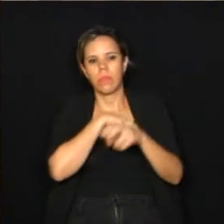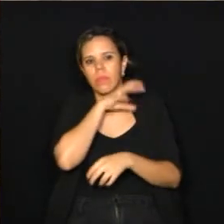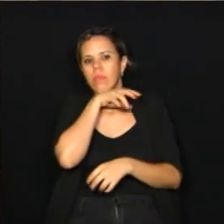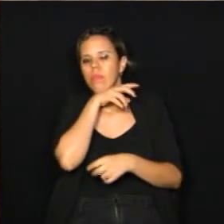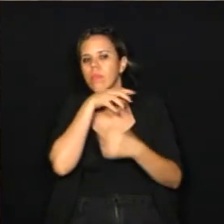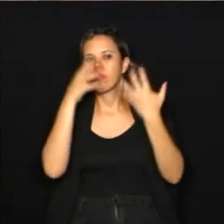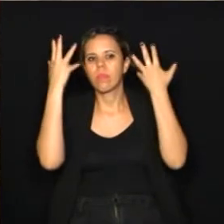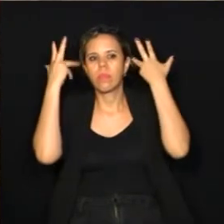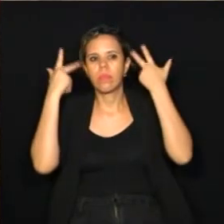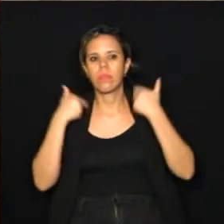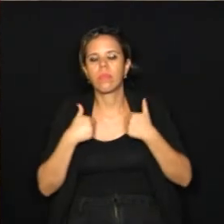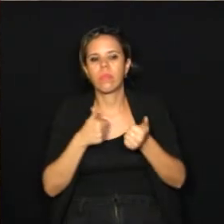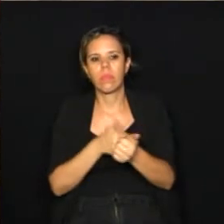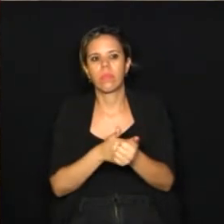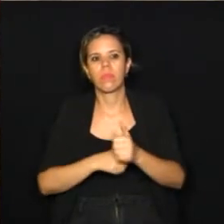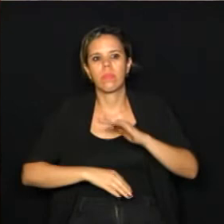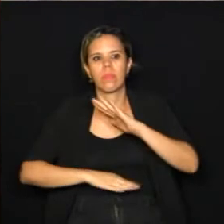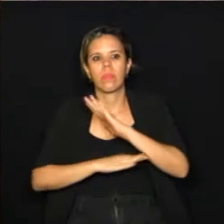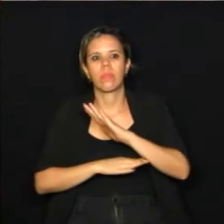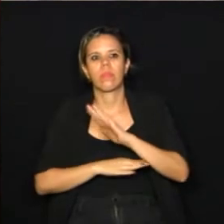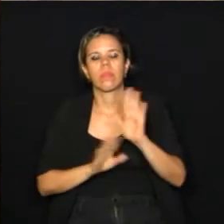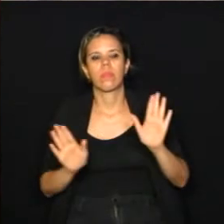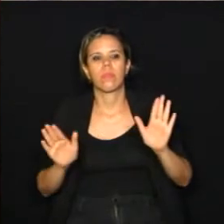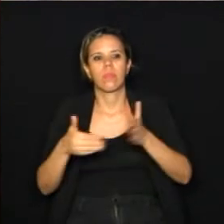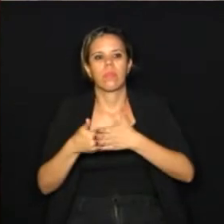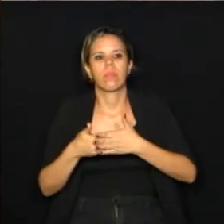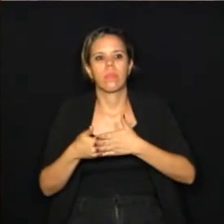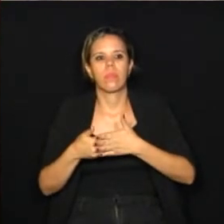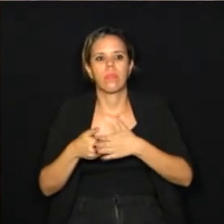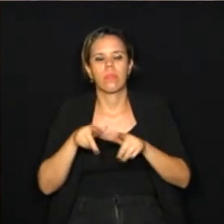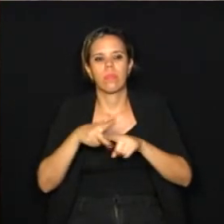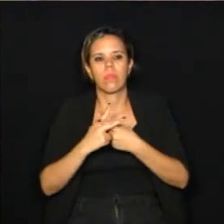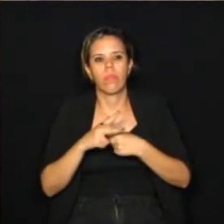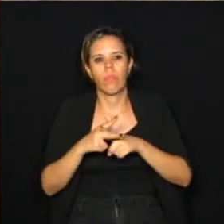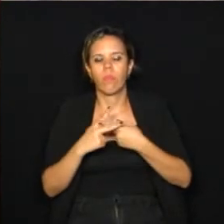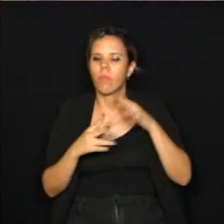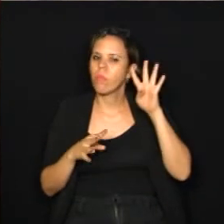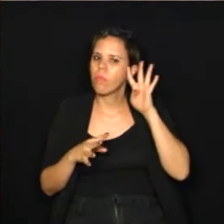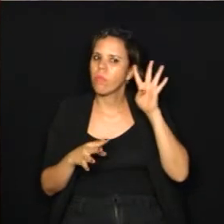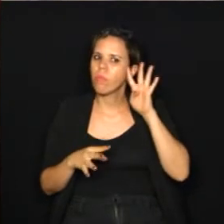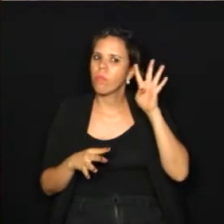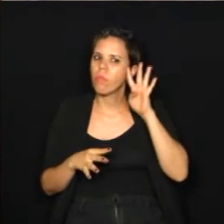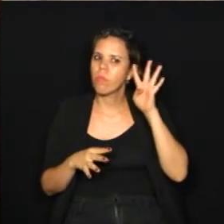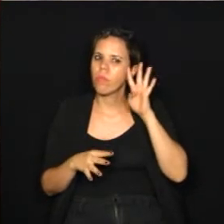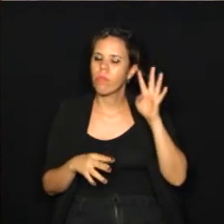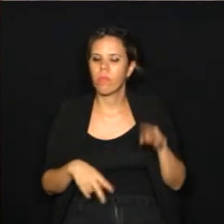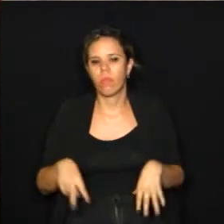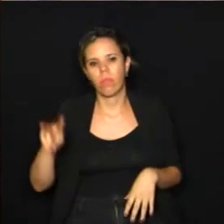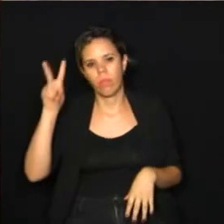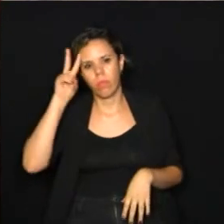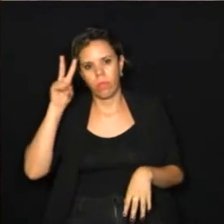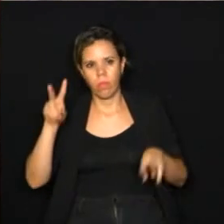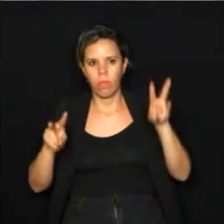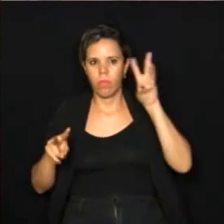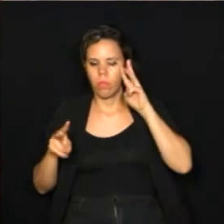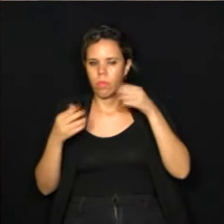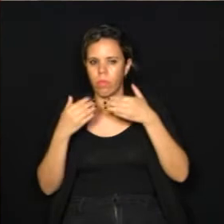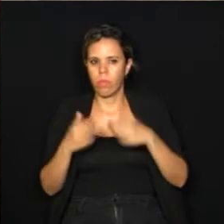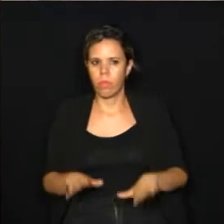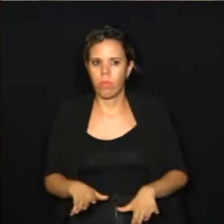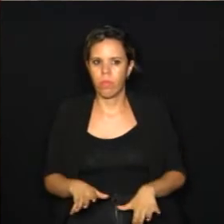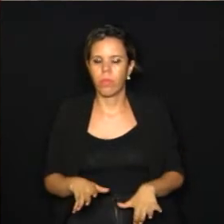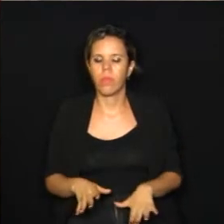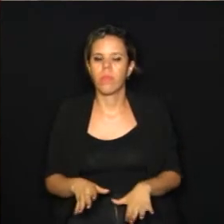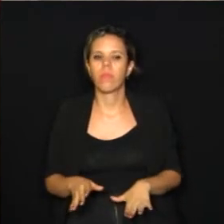aqui próximo da Câmara, né? Ele vai ficar fechado para manutenção na quarta-feira. Então, segunda e terça-feira ele abre com